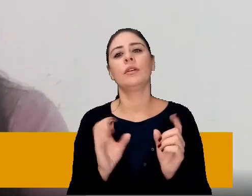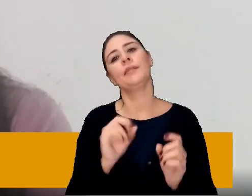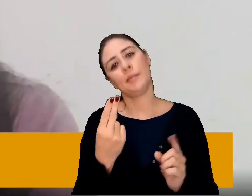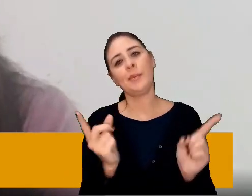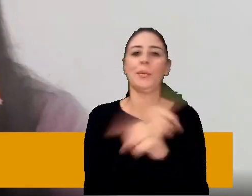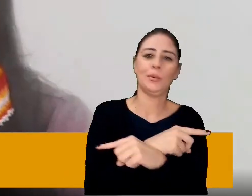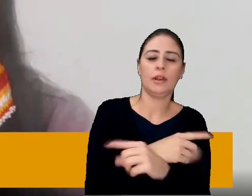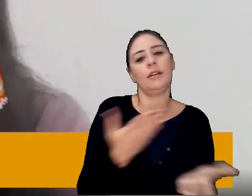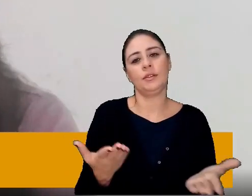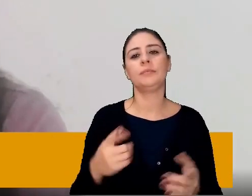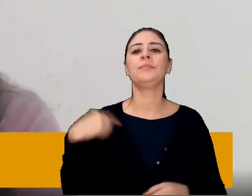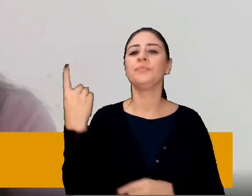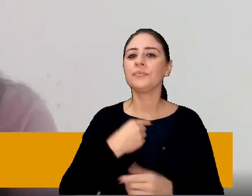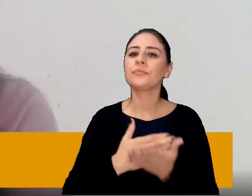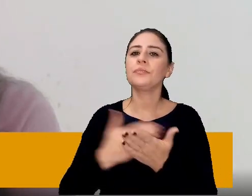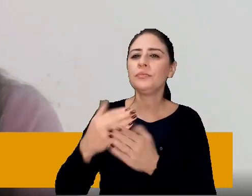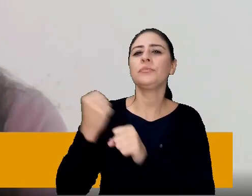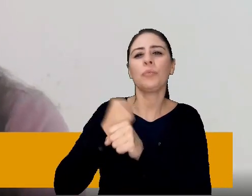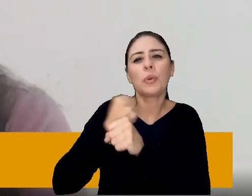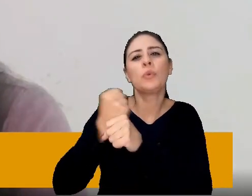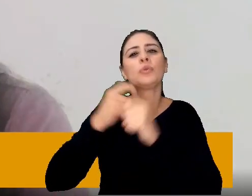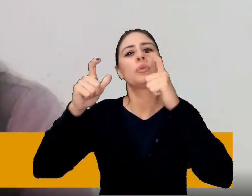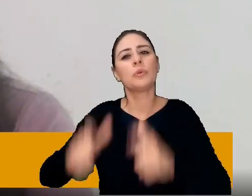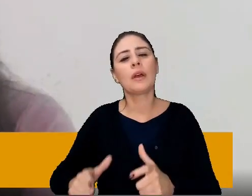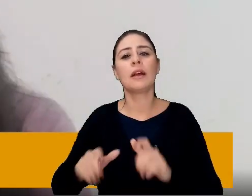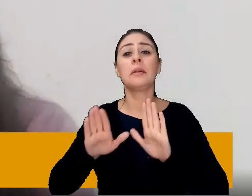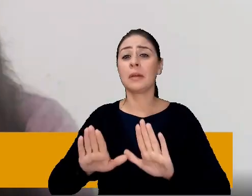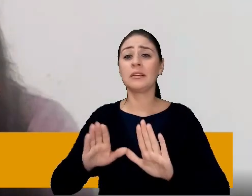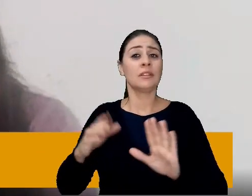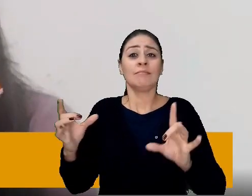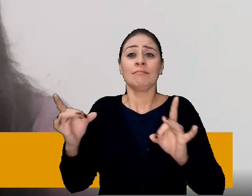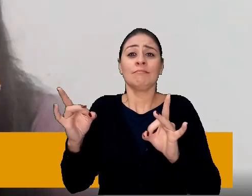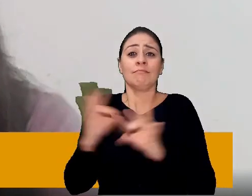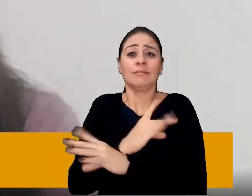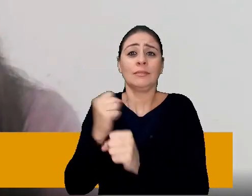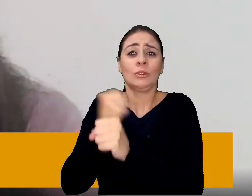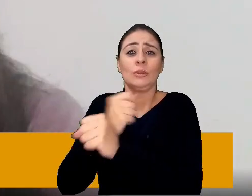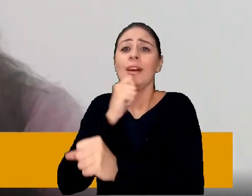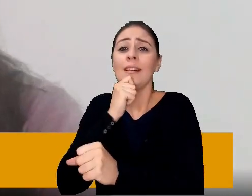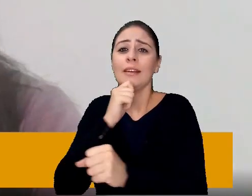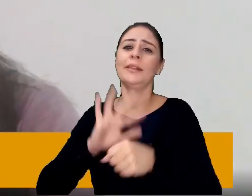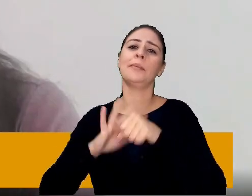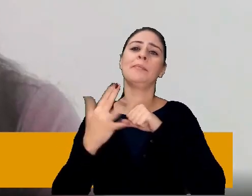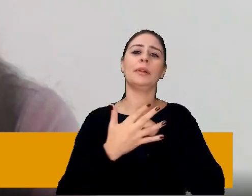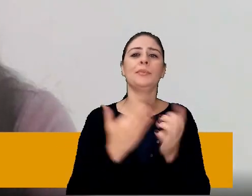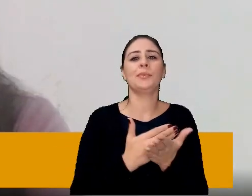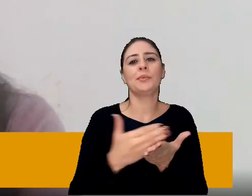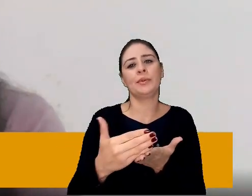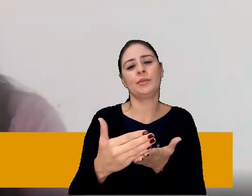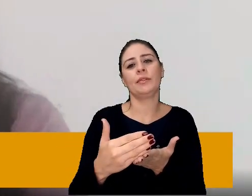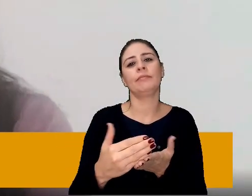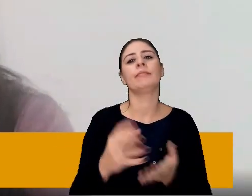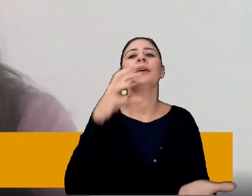quem estudava à tarde fazia as aulas de língua de manhã. Então, a gente começou a correr para poder construir aquele espaço. Só que daí, quando a gente